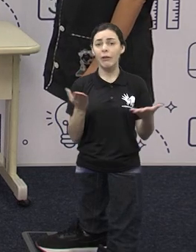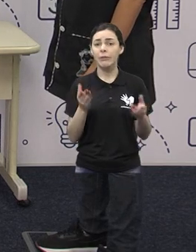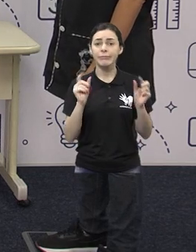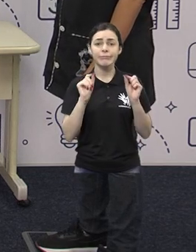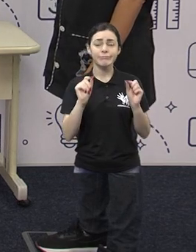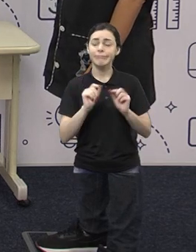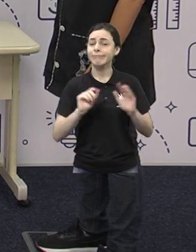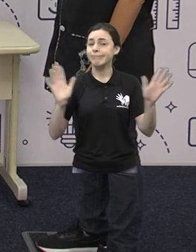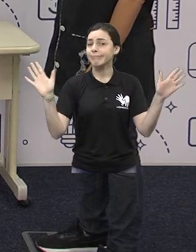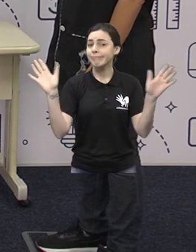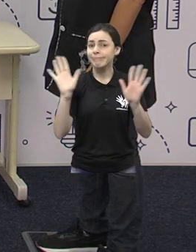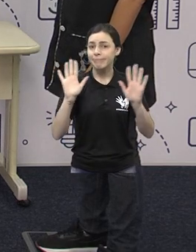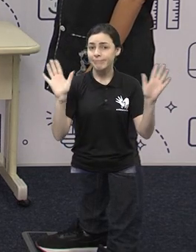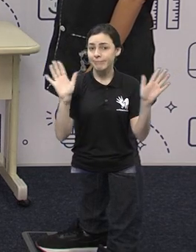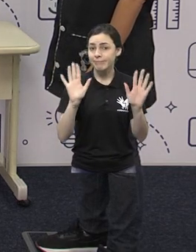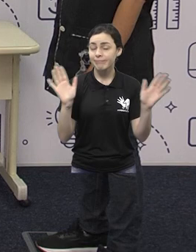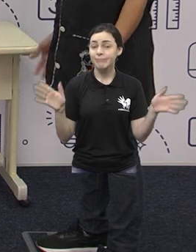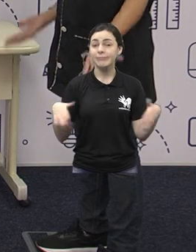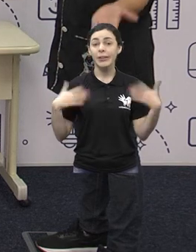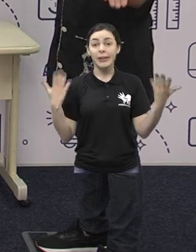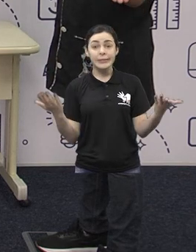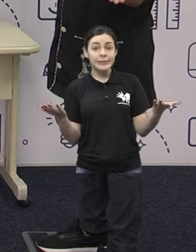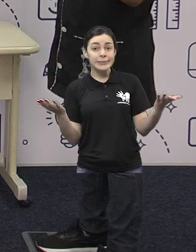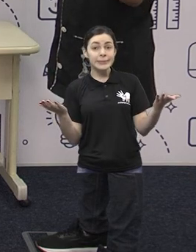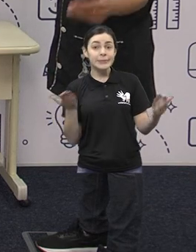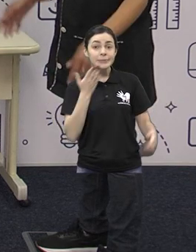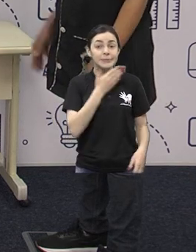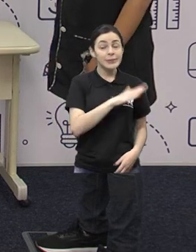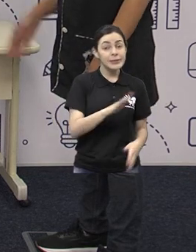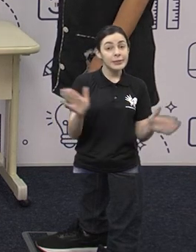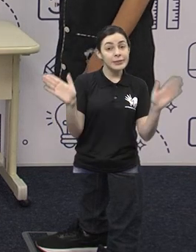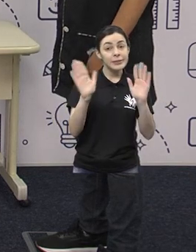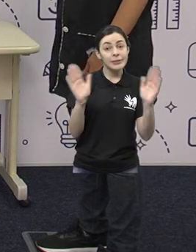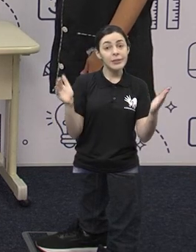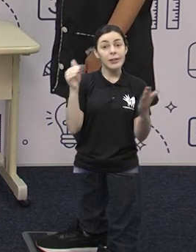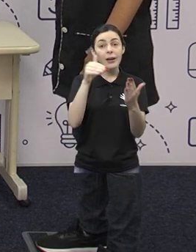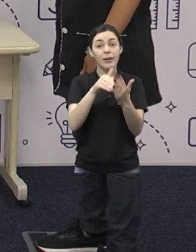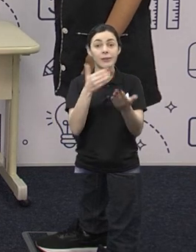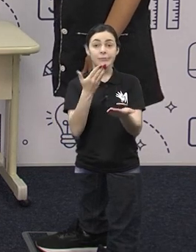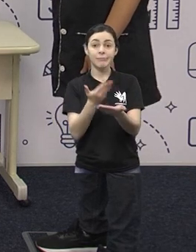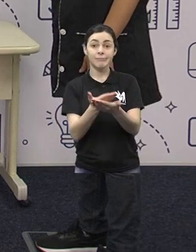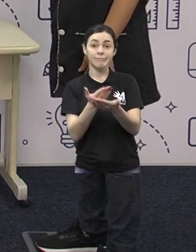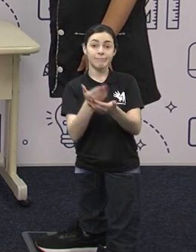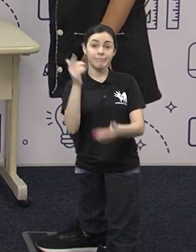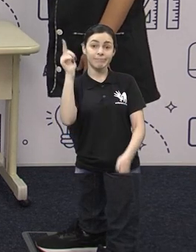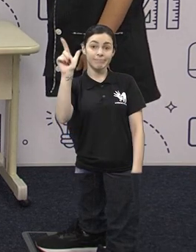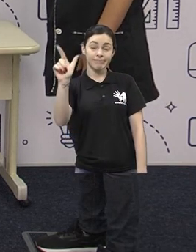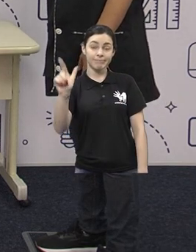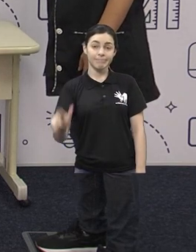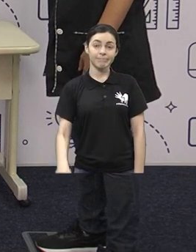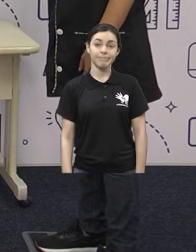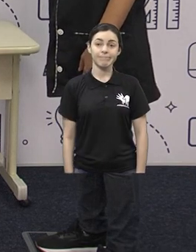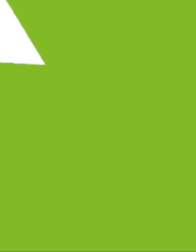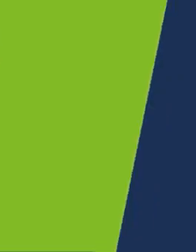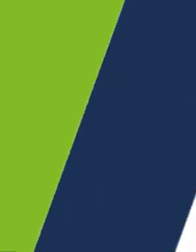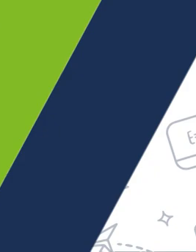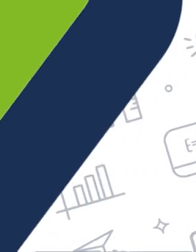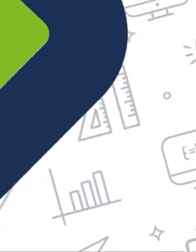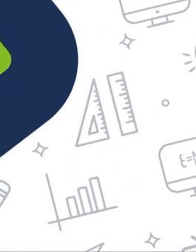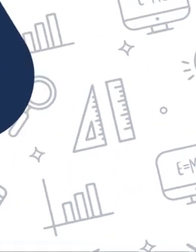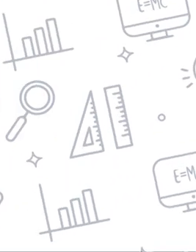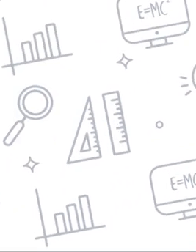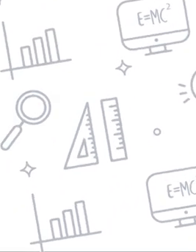Lu? E agora nós temos que nos despedir. Né? Então, até a próxima tchau, crianças, aula. Até a próxima aula.